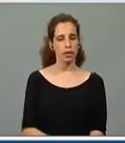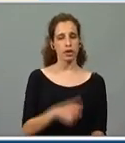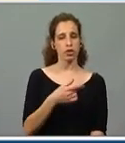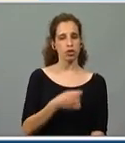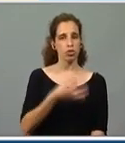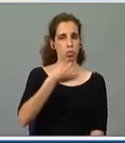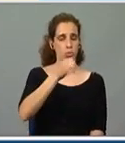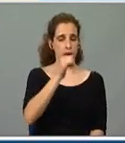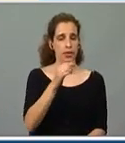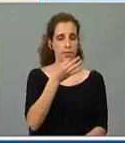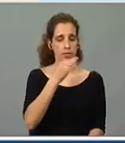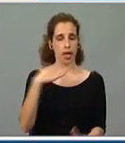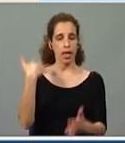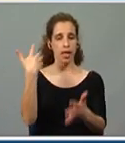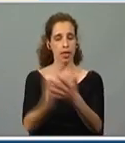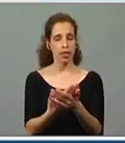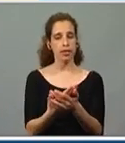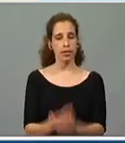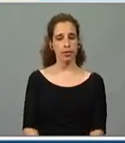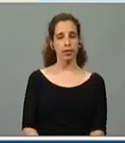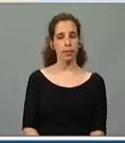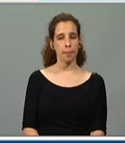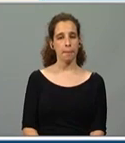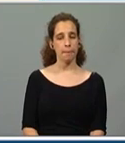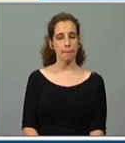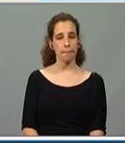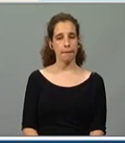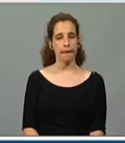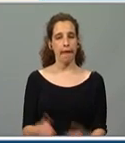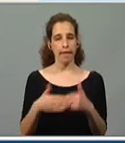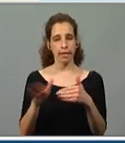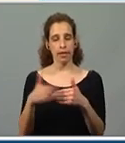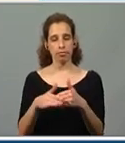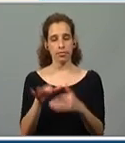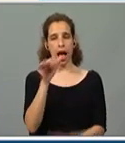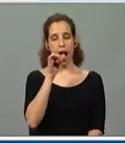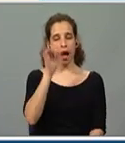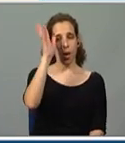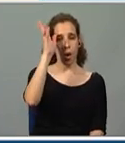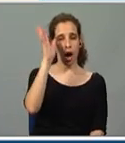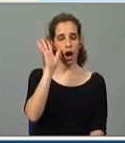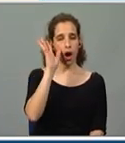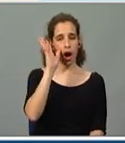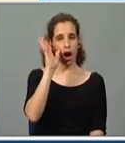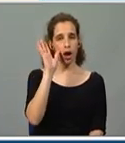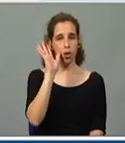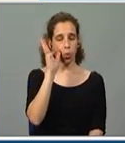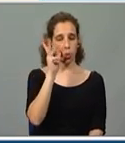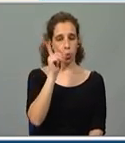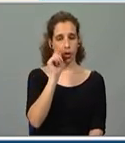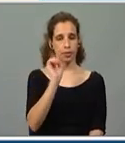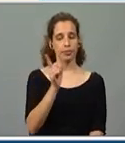também aqui a falar, são extraídas pela passagem da água quente. A água quente é o solvente. Portanto, no exemplo que